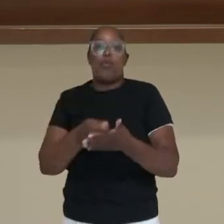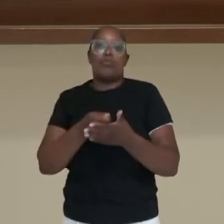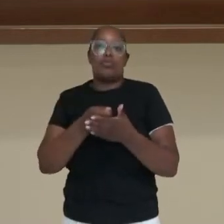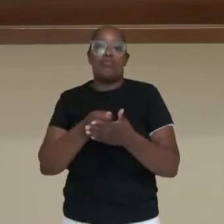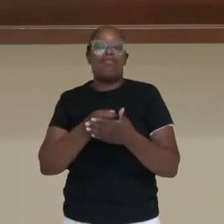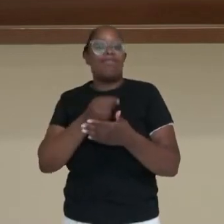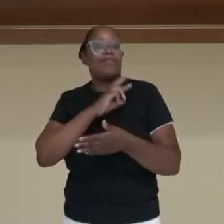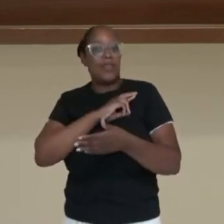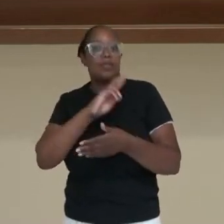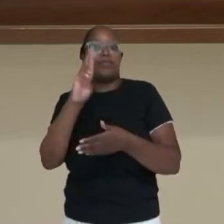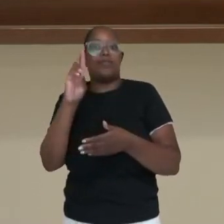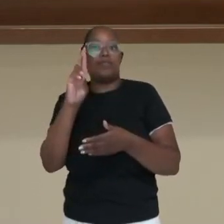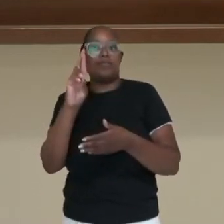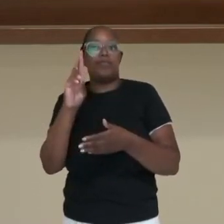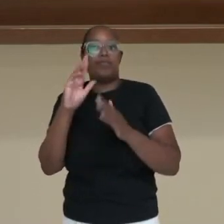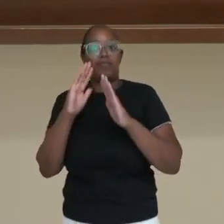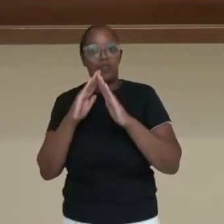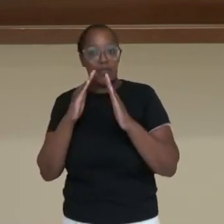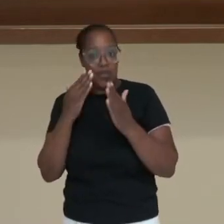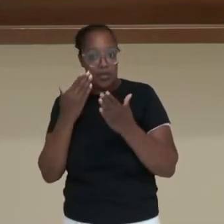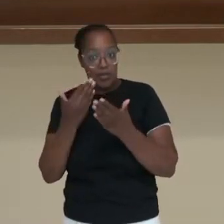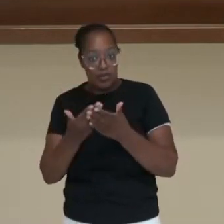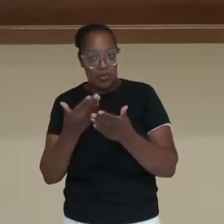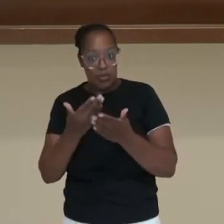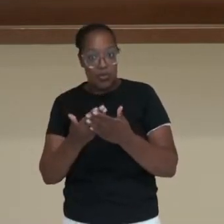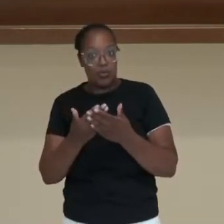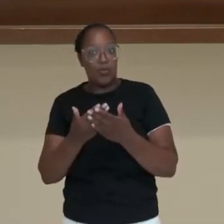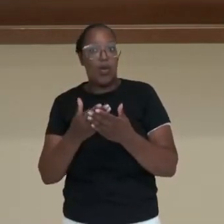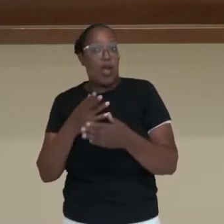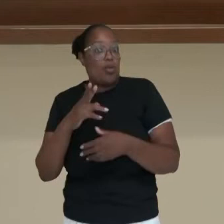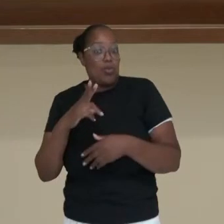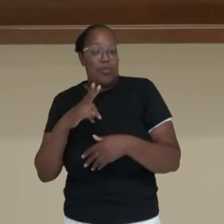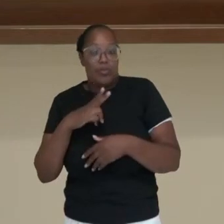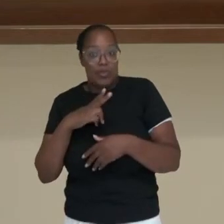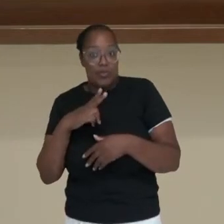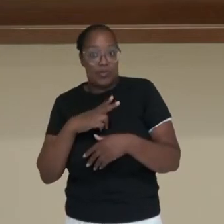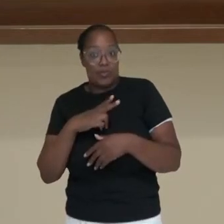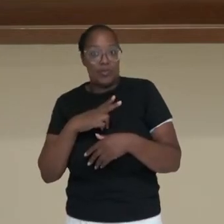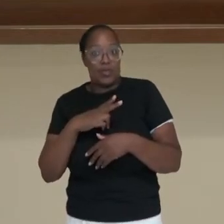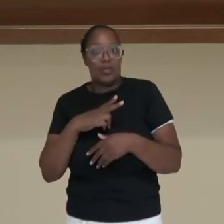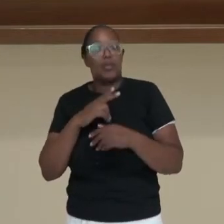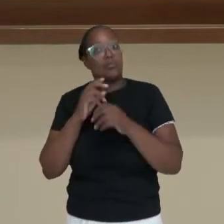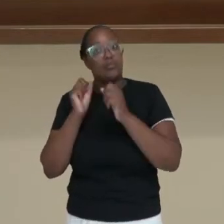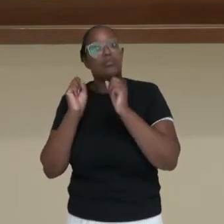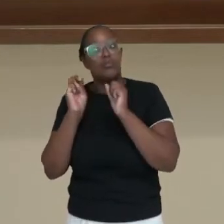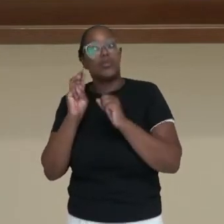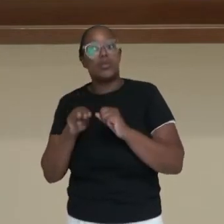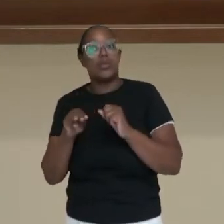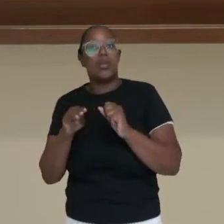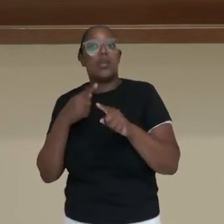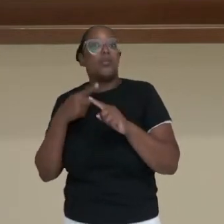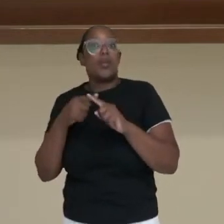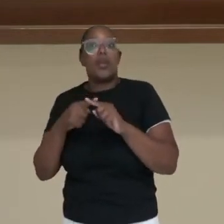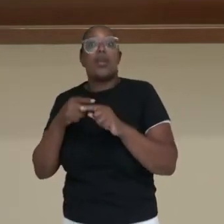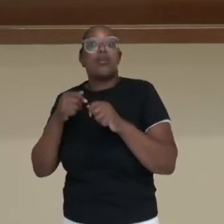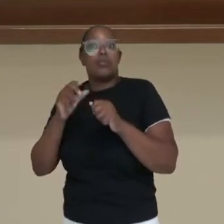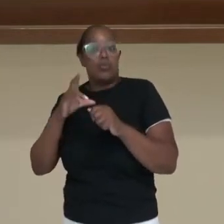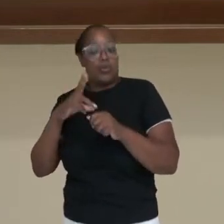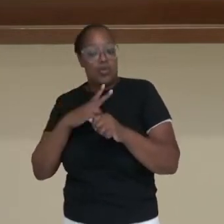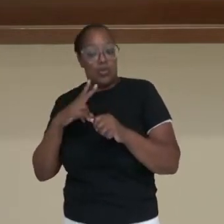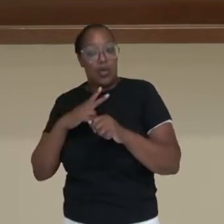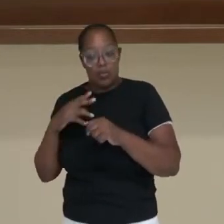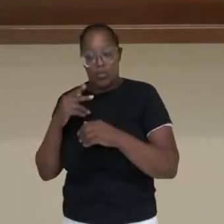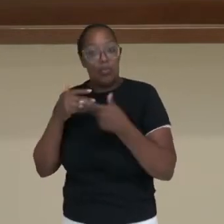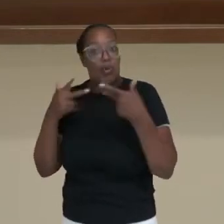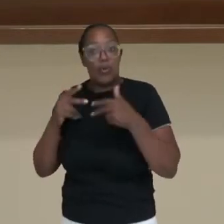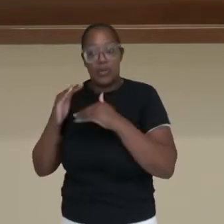valores não pode acontecer em uma esfera pública, né? As nossas, como eu disse para vocês anteriormente, os nossos valores,